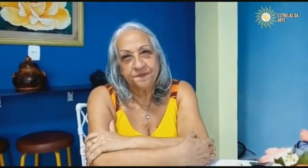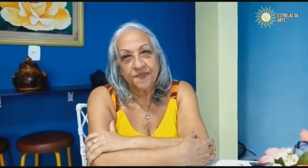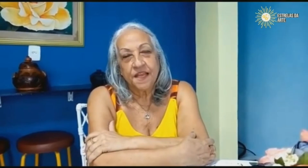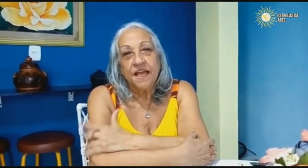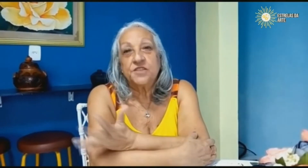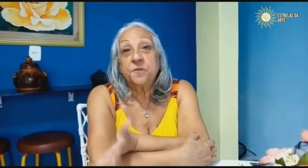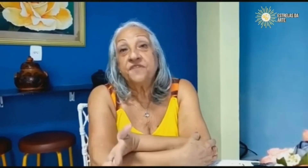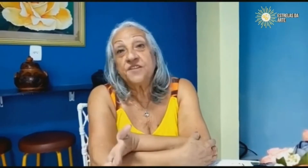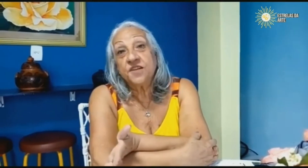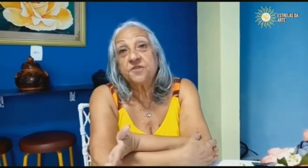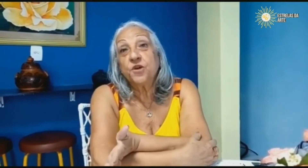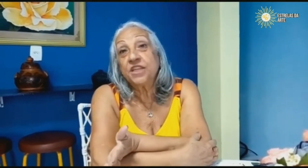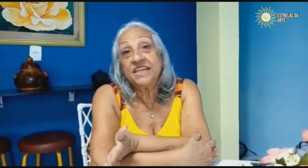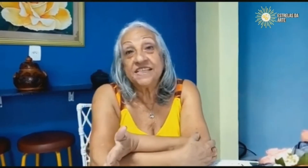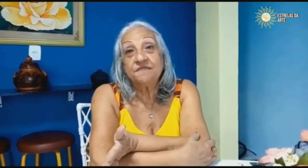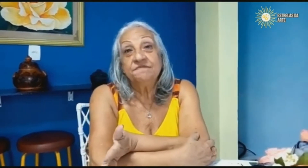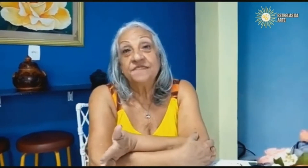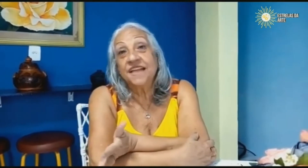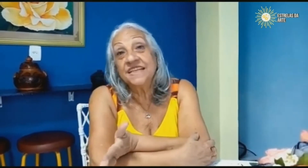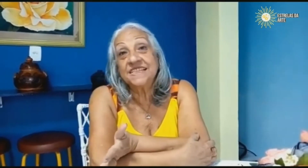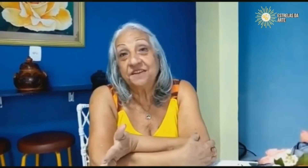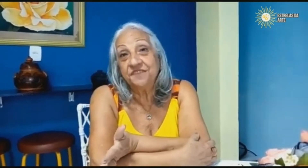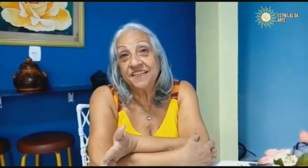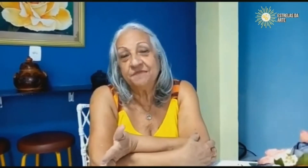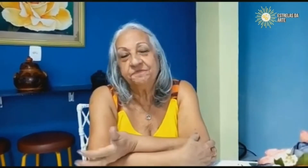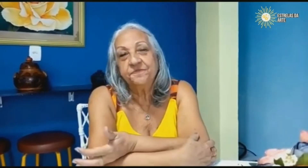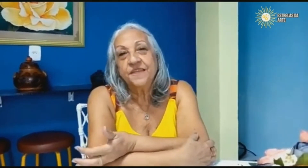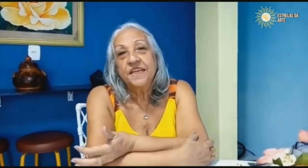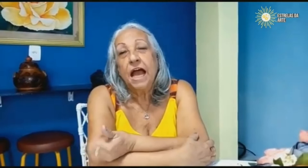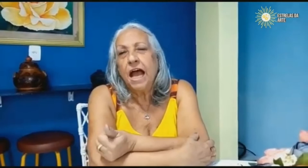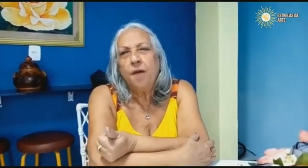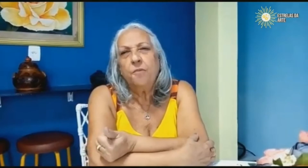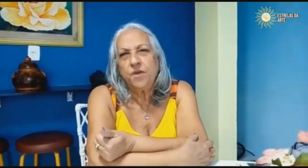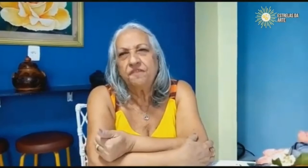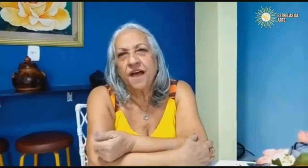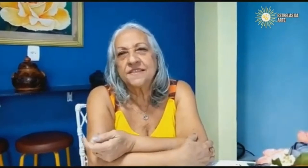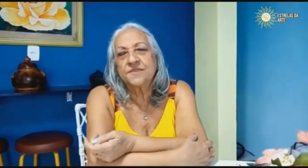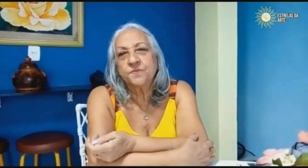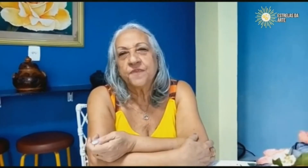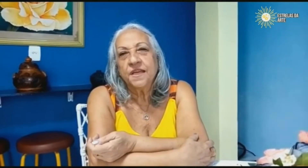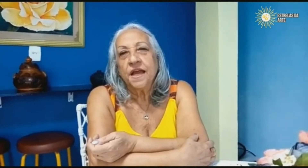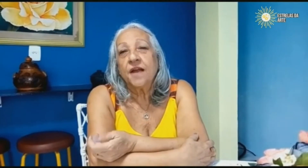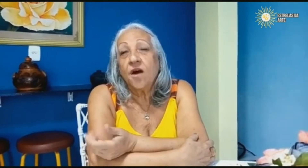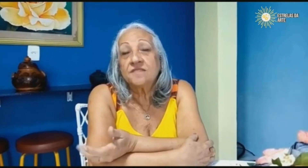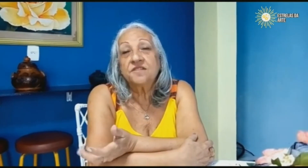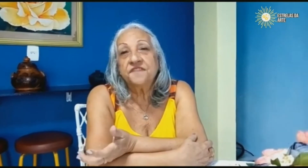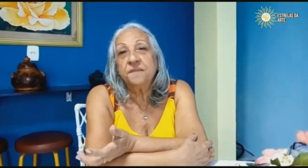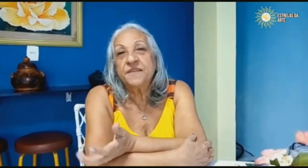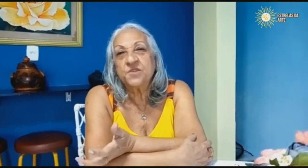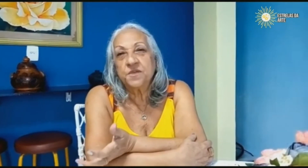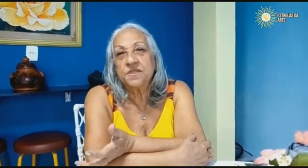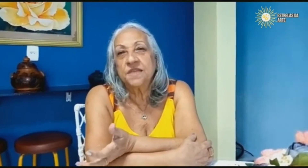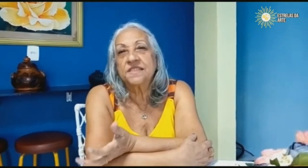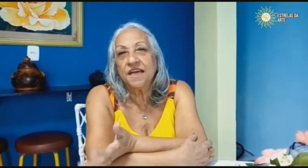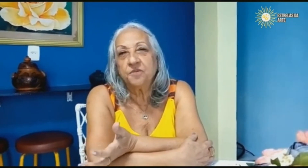anos. Sou professora de biodança, a dança da vida. Amo o que faço. Gosto de